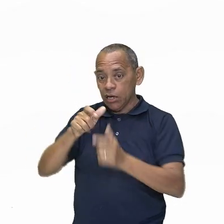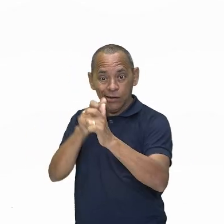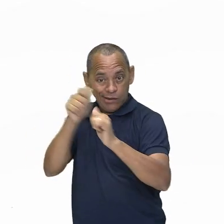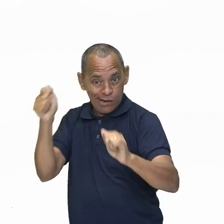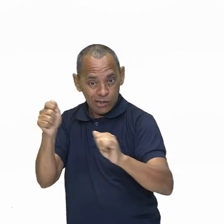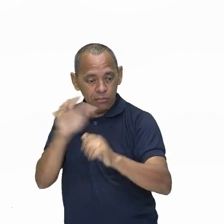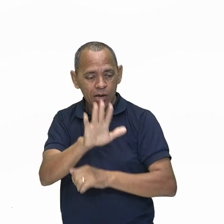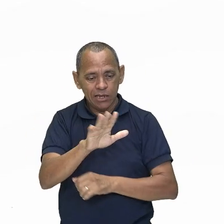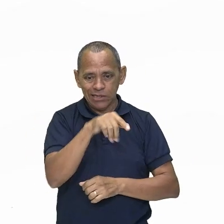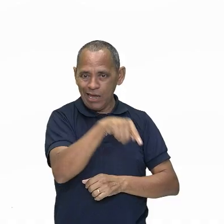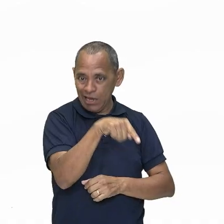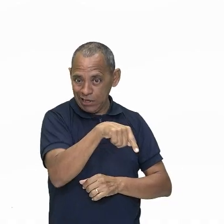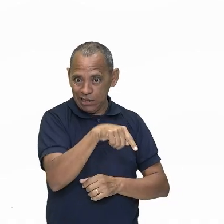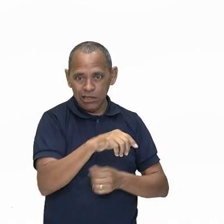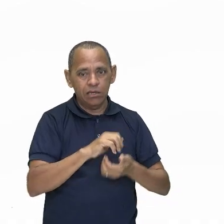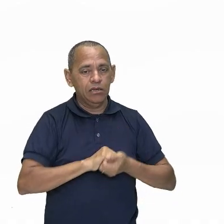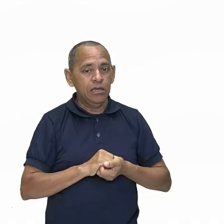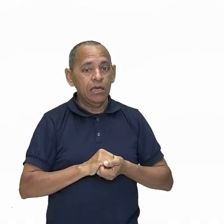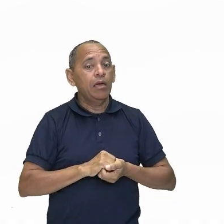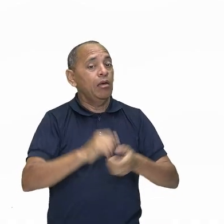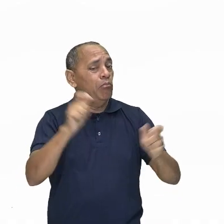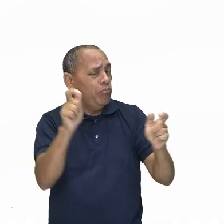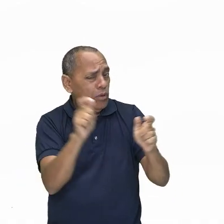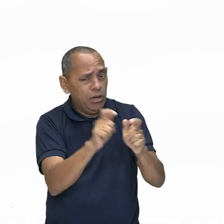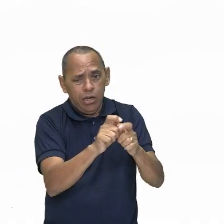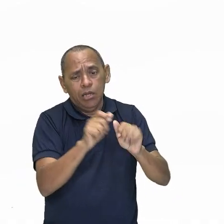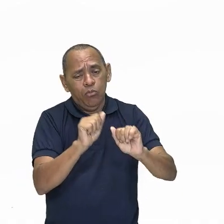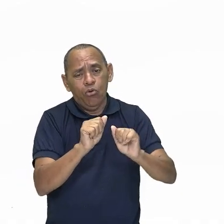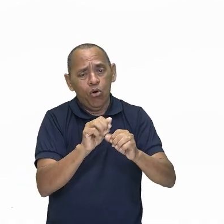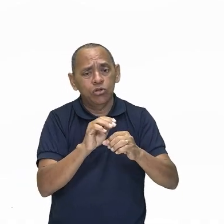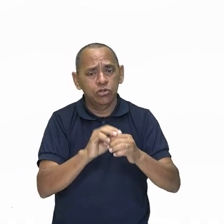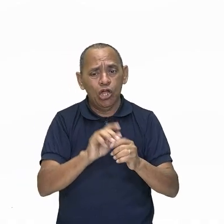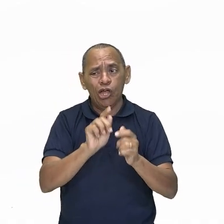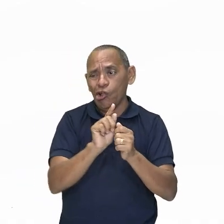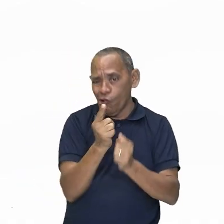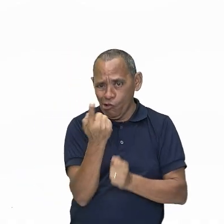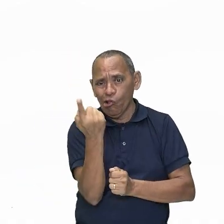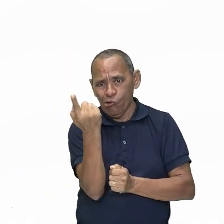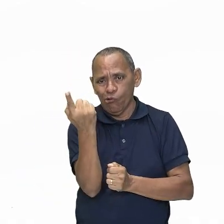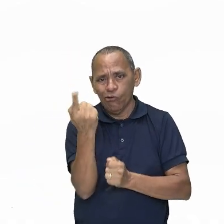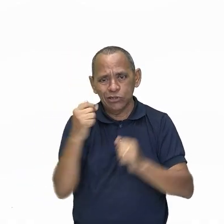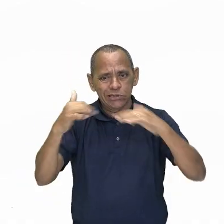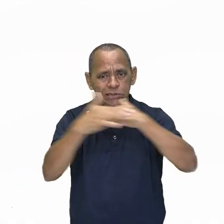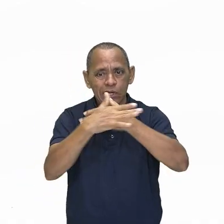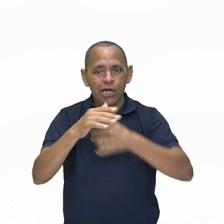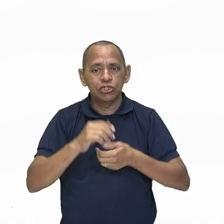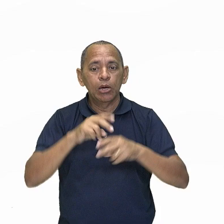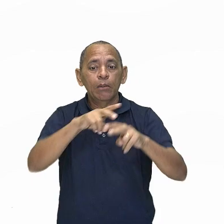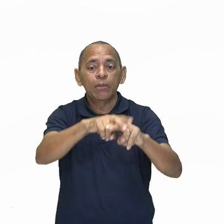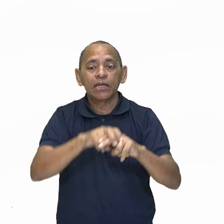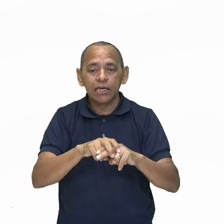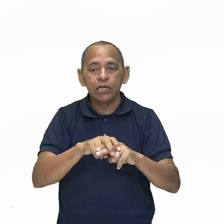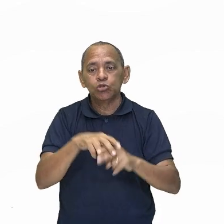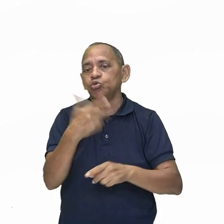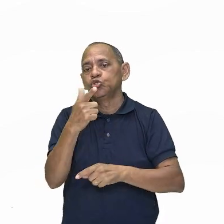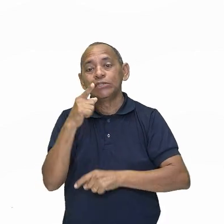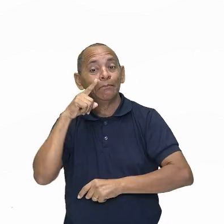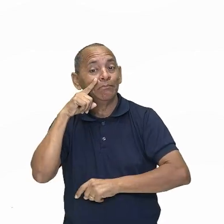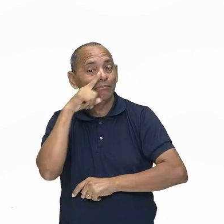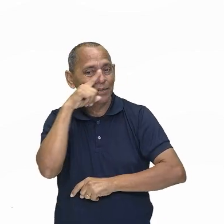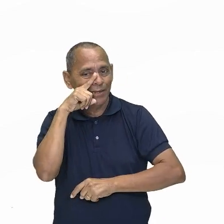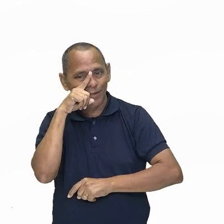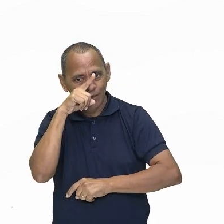E aí eu posso escolher áreas que são afastadas das cidades, né? Para que não haja riscos de acidentes,